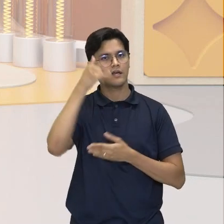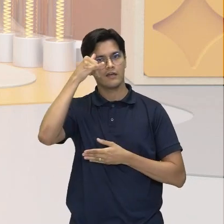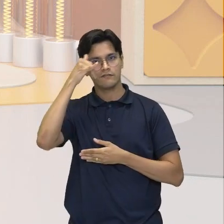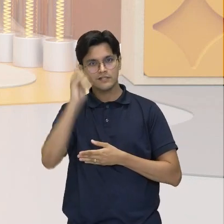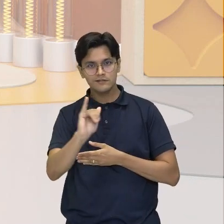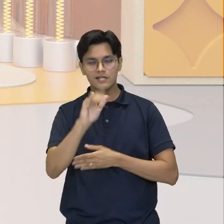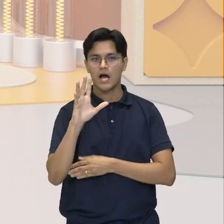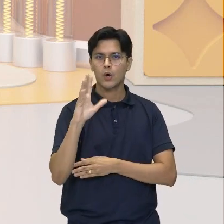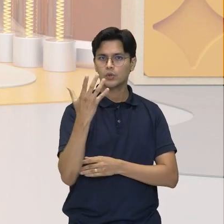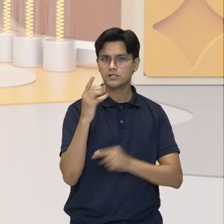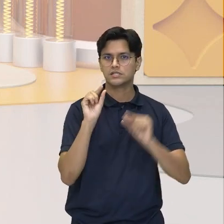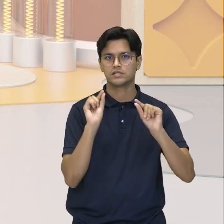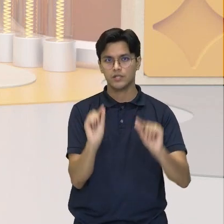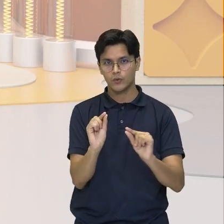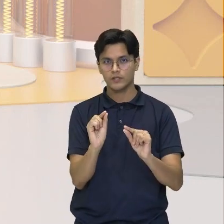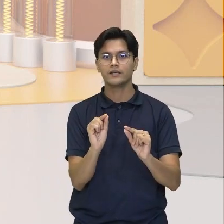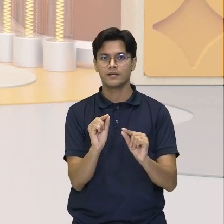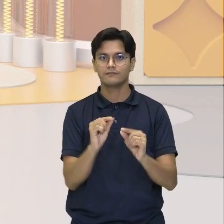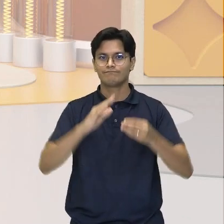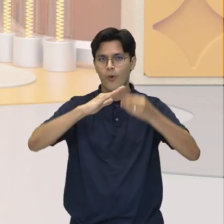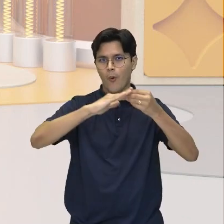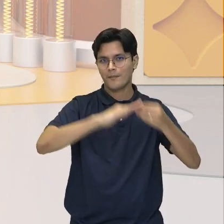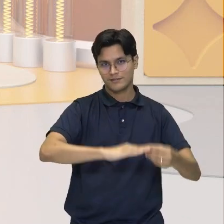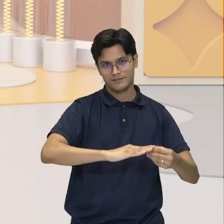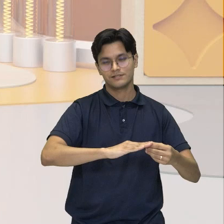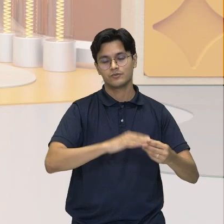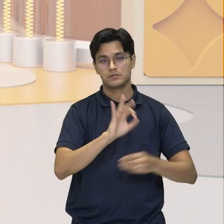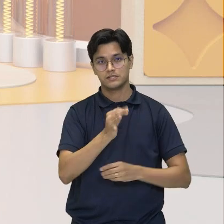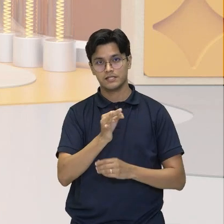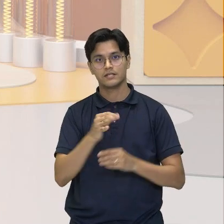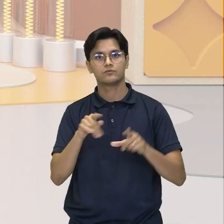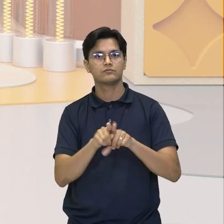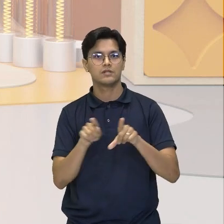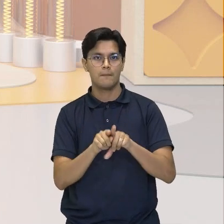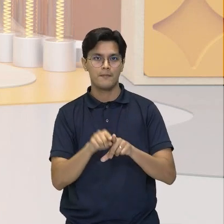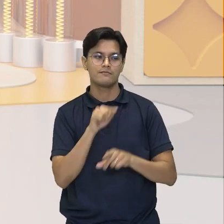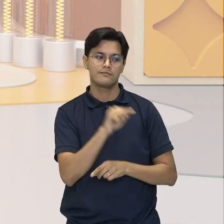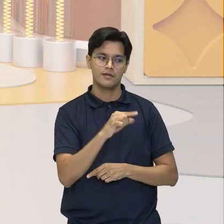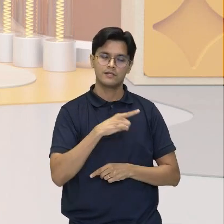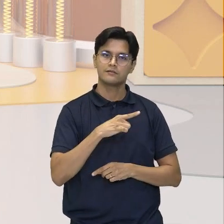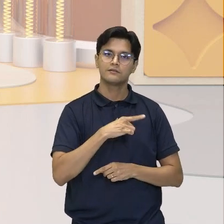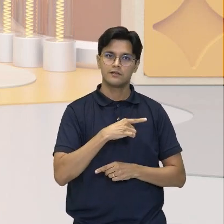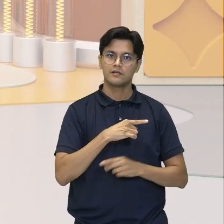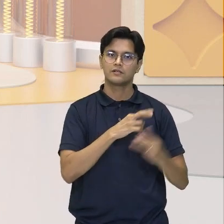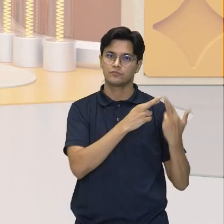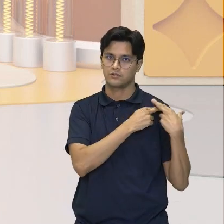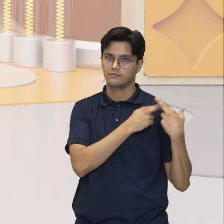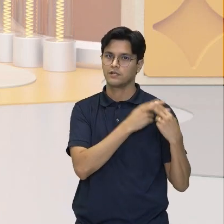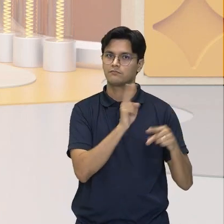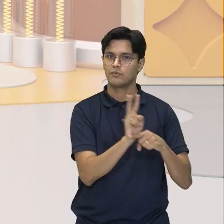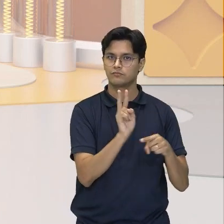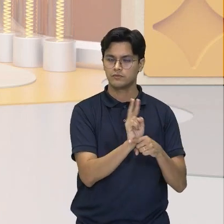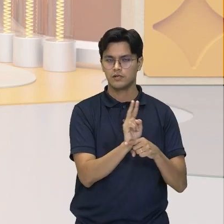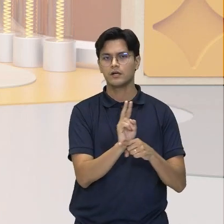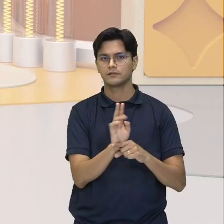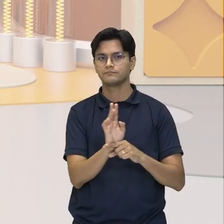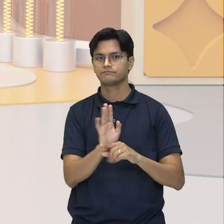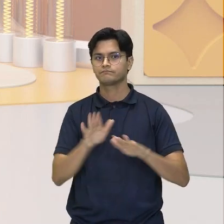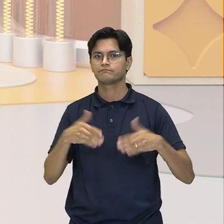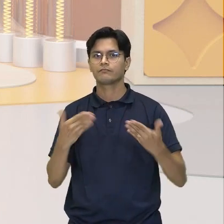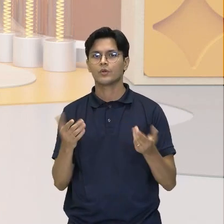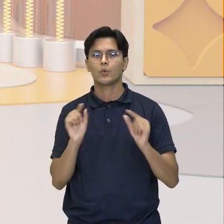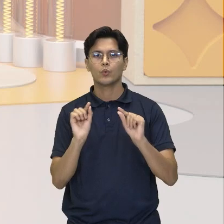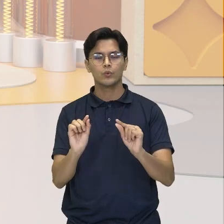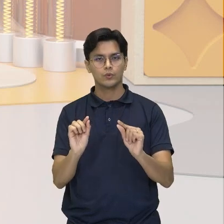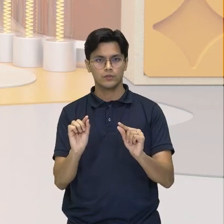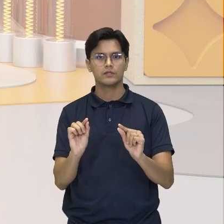explorados pelos colonos. Então, ele também vai tratar da questão dessa monitoração. Quais foram? Vamos ver agora quais